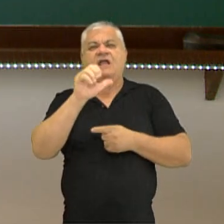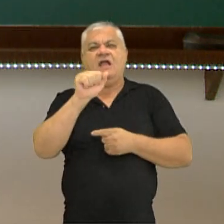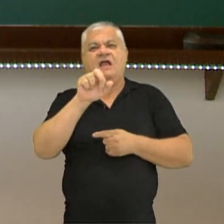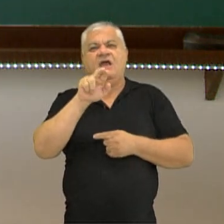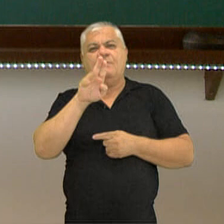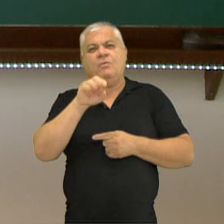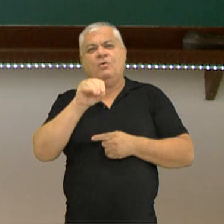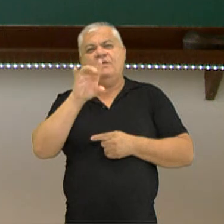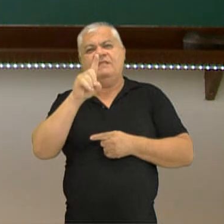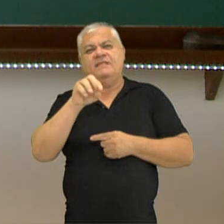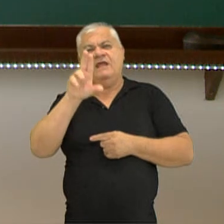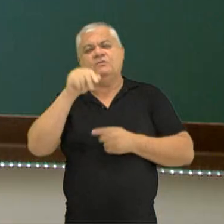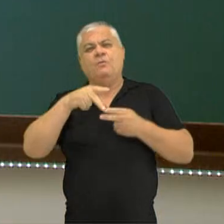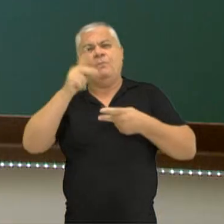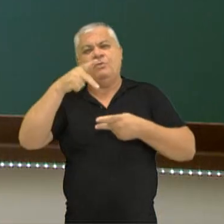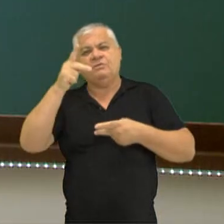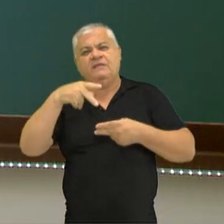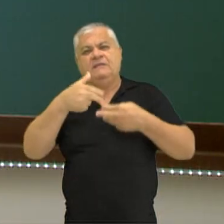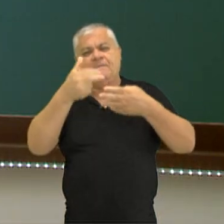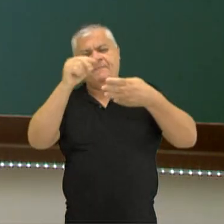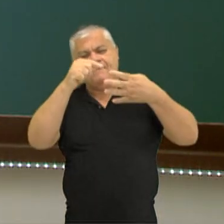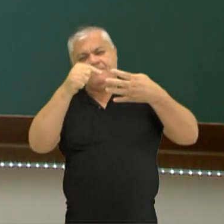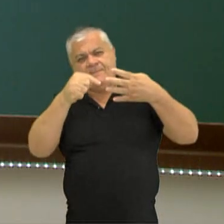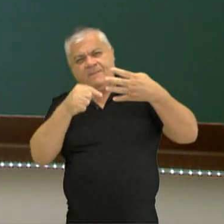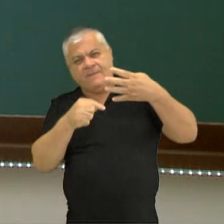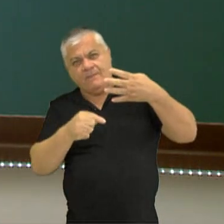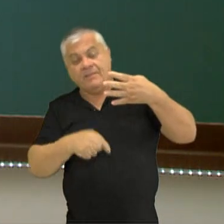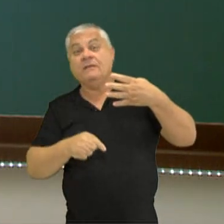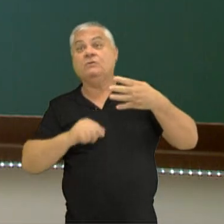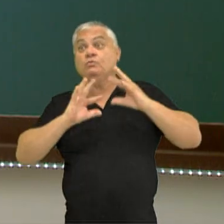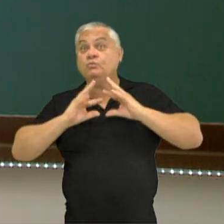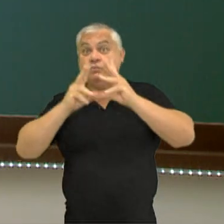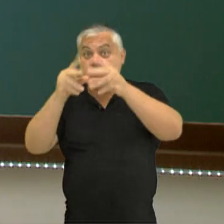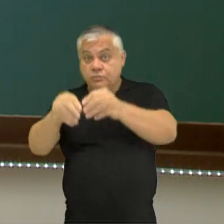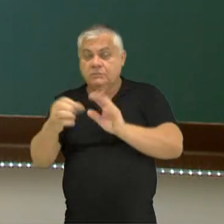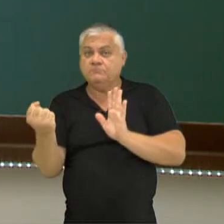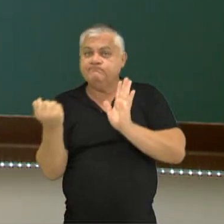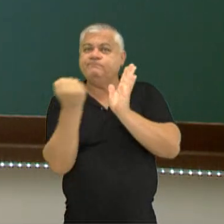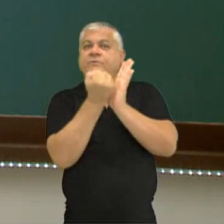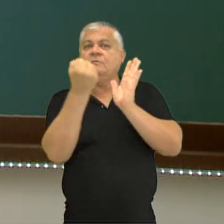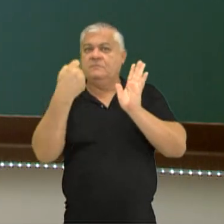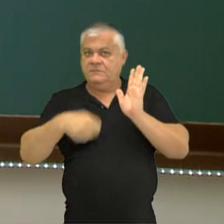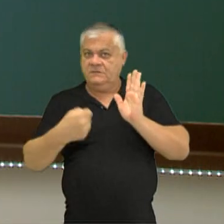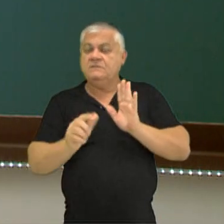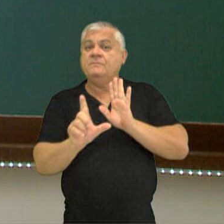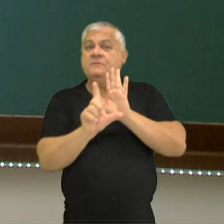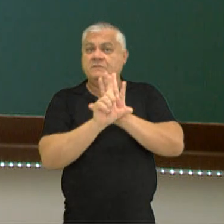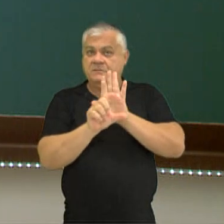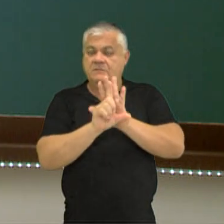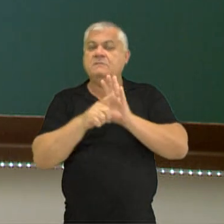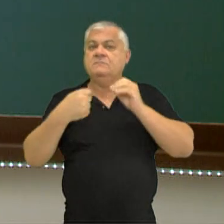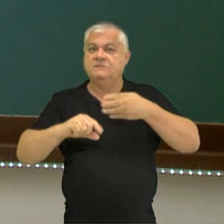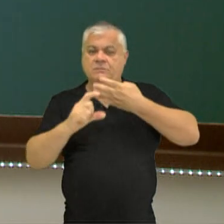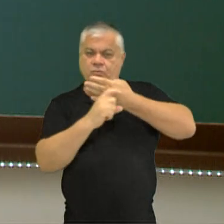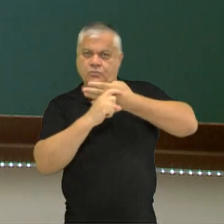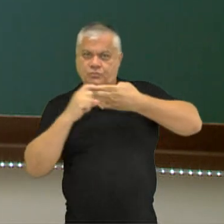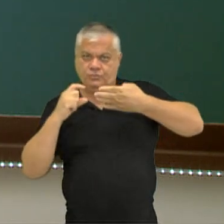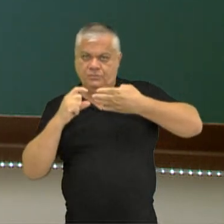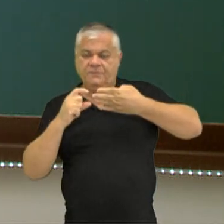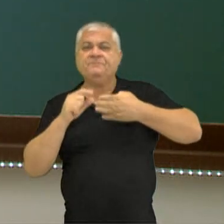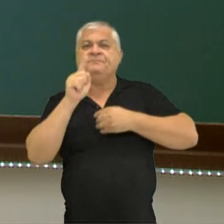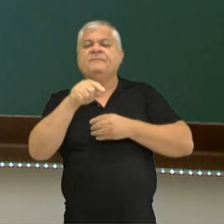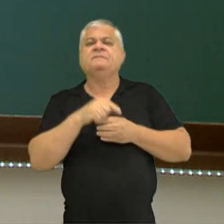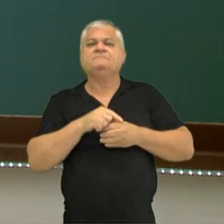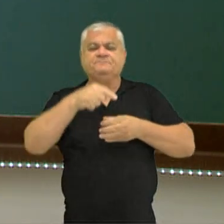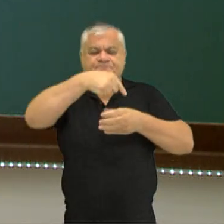proteínas, que isso, por lei, todos os alimentos, né, devem constar no rótulo. E no caso